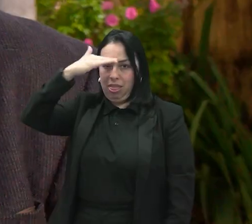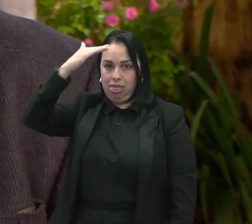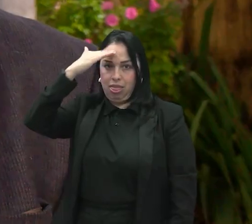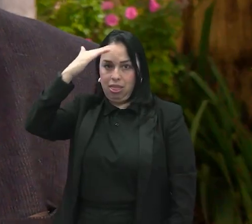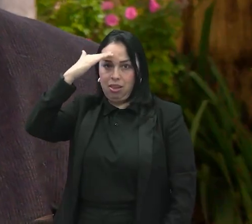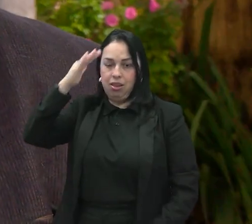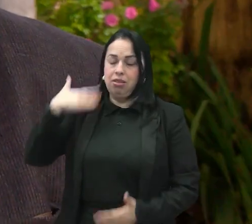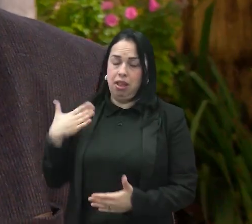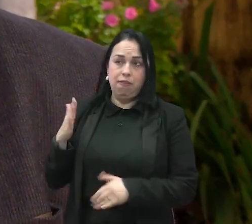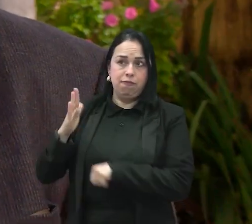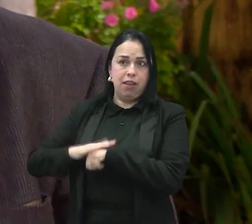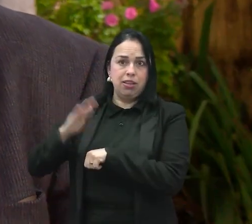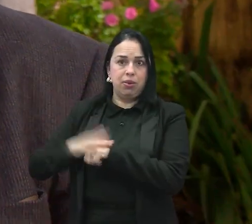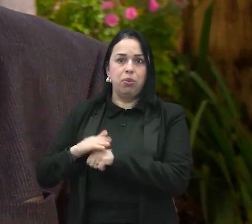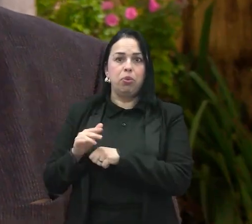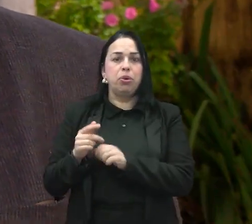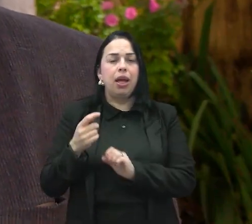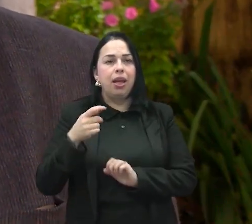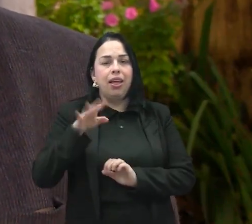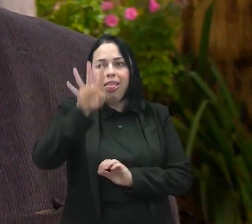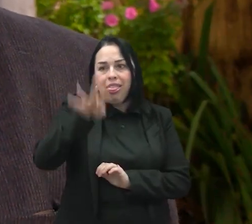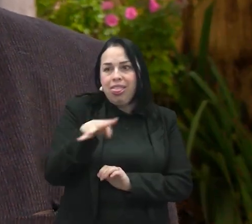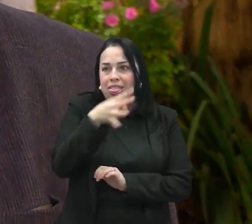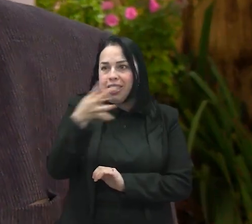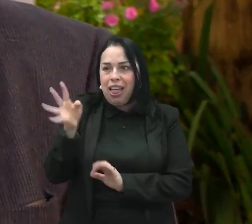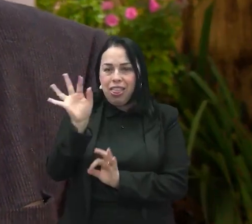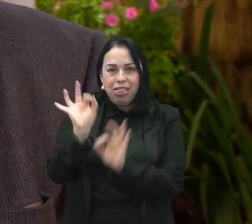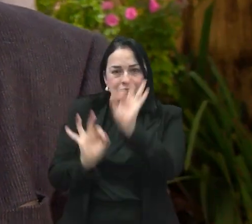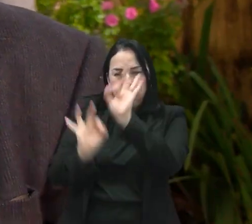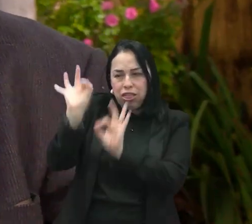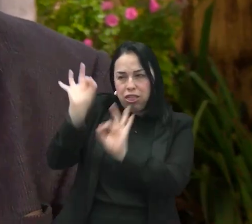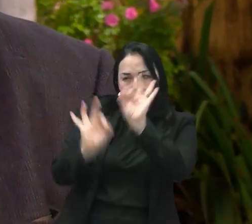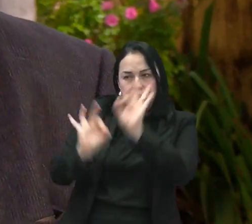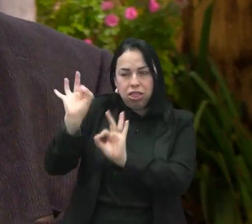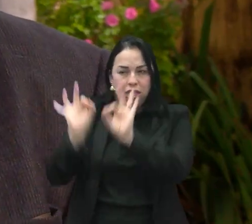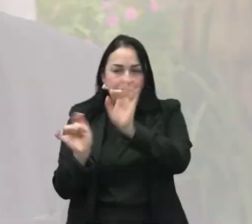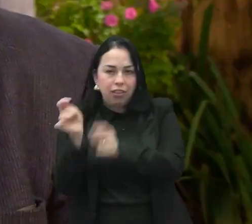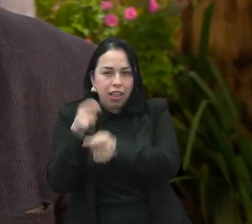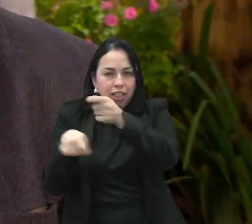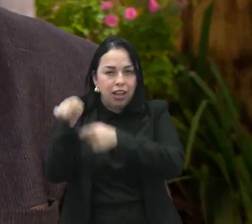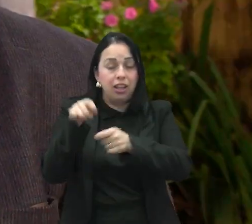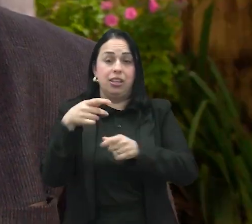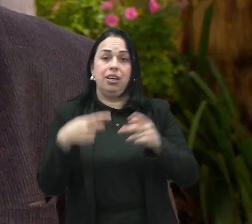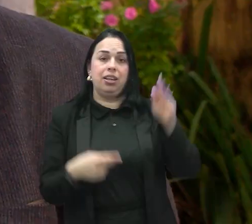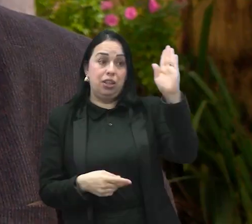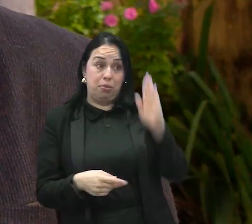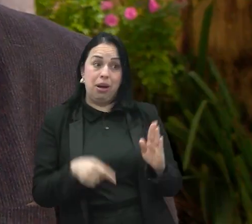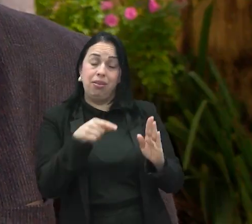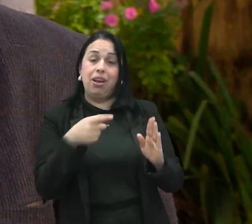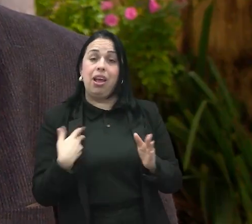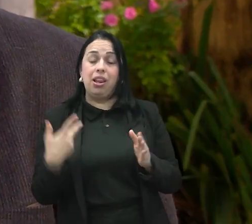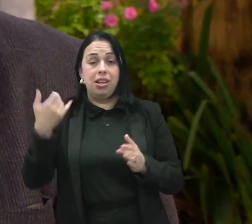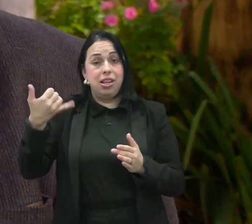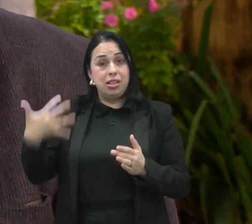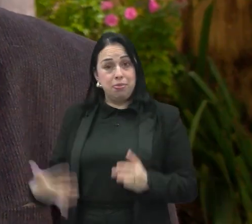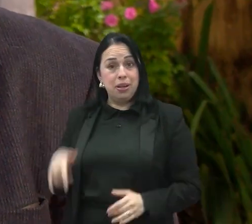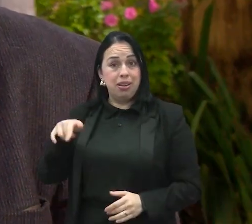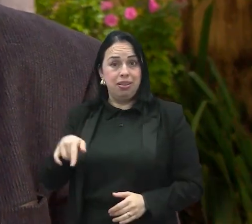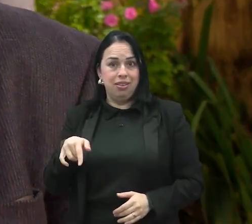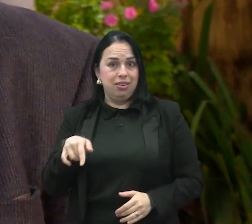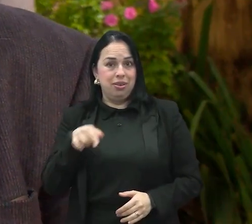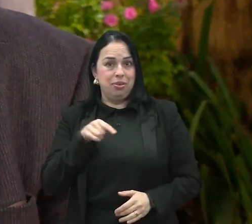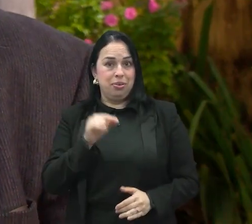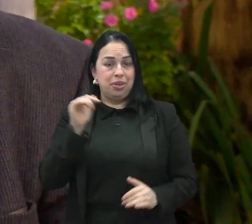tem feito ao longo do mundo inteiro, que é mexer no tabuleiro geopolítico e econômico global. No caso do Brasil, ele alega uma situação